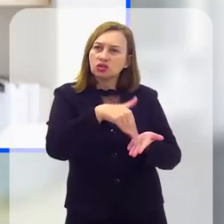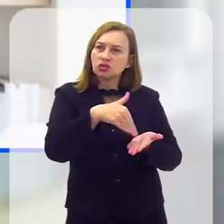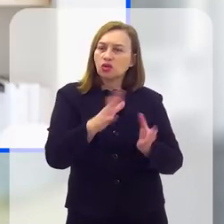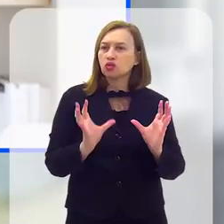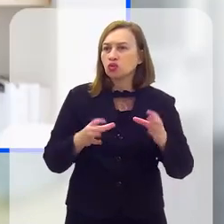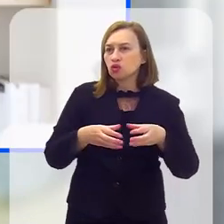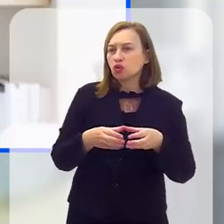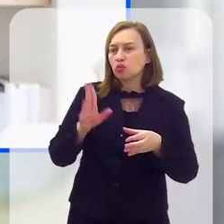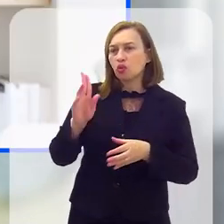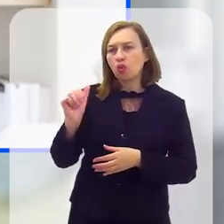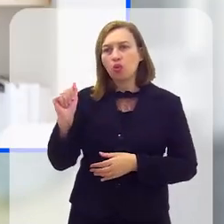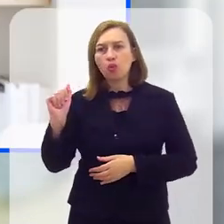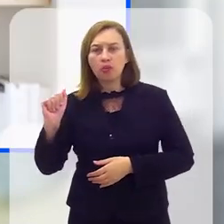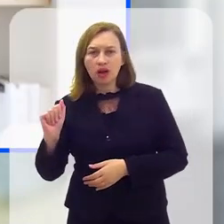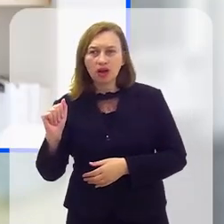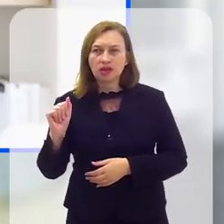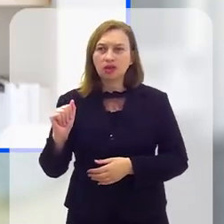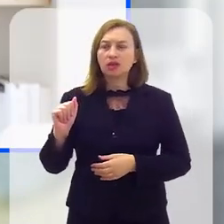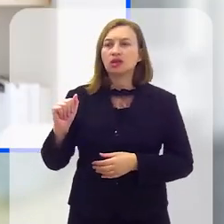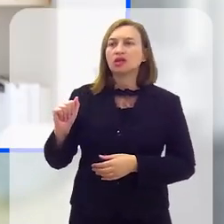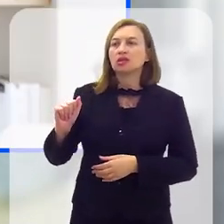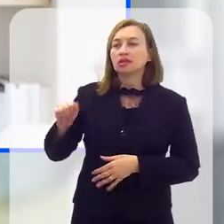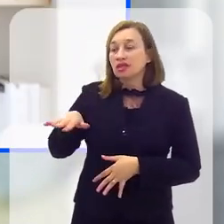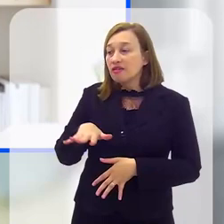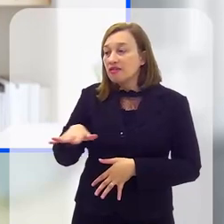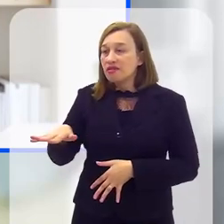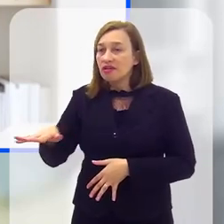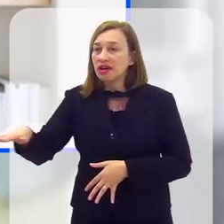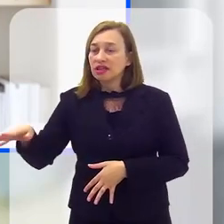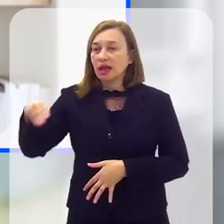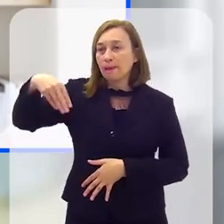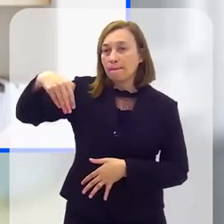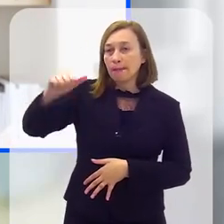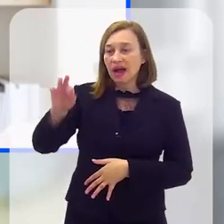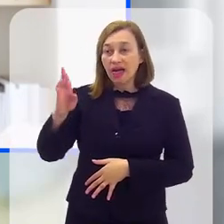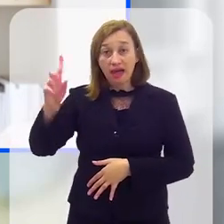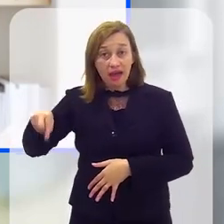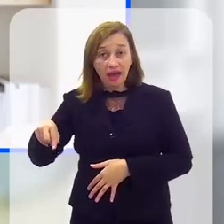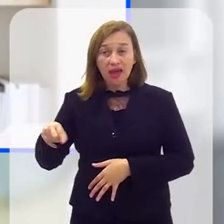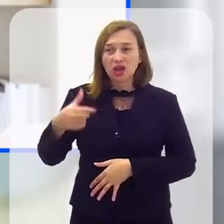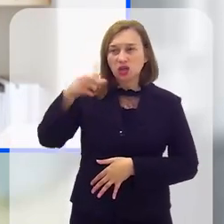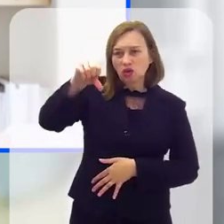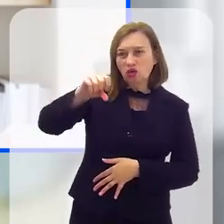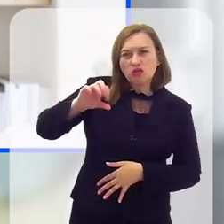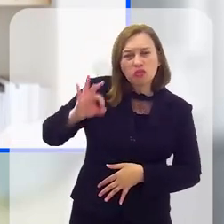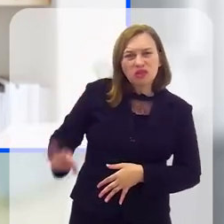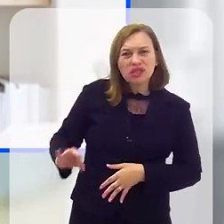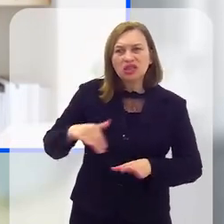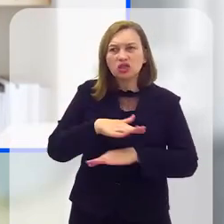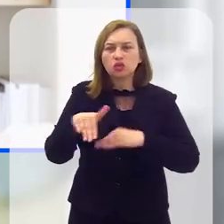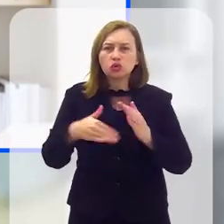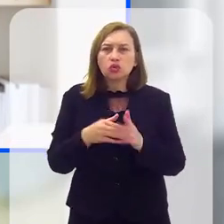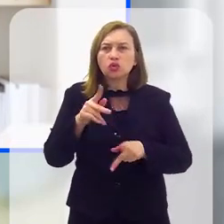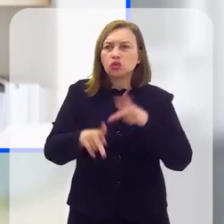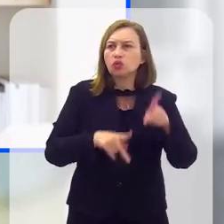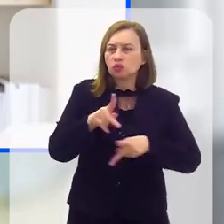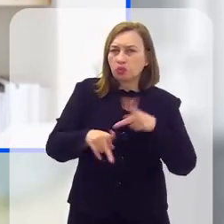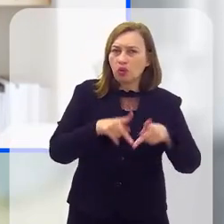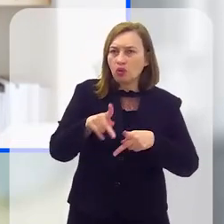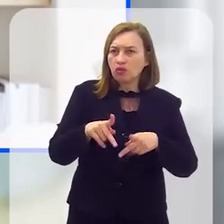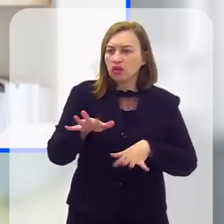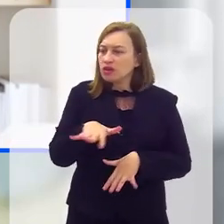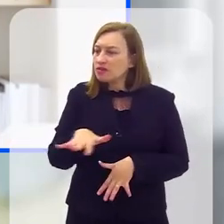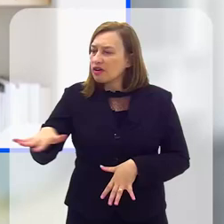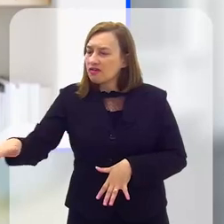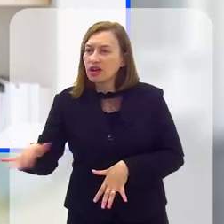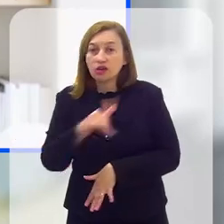Grupo Urba fica no Complexo da Maré, que é formado por diversas comunidades, enfim, abrigando cerca de 9% de toda a população